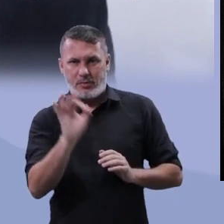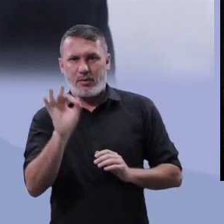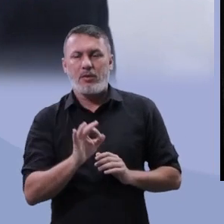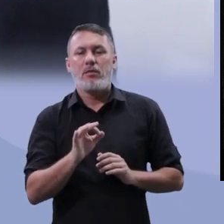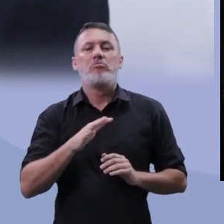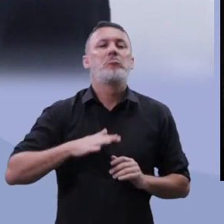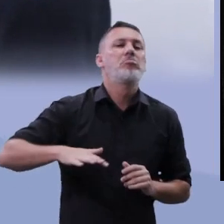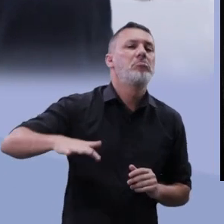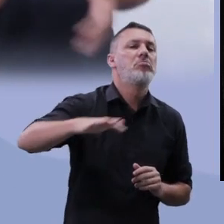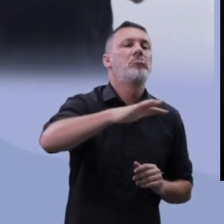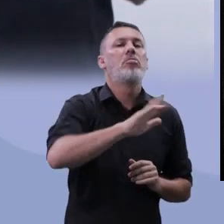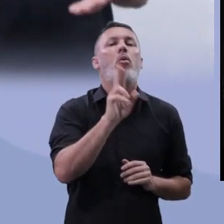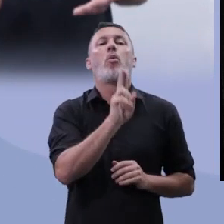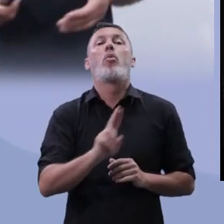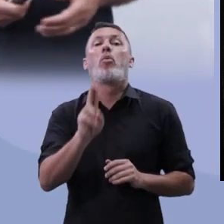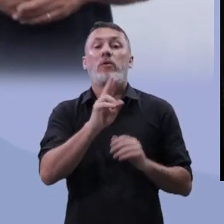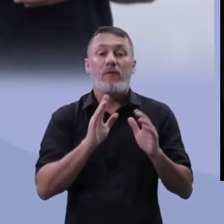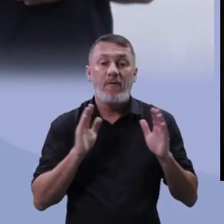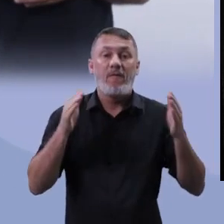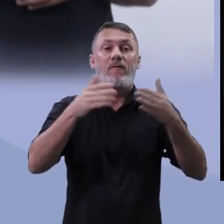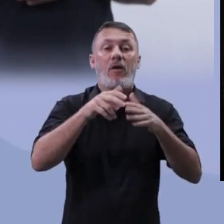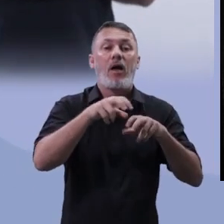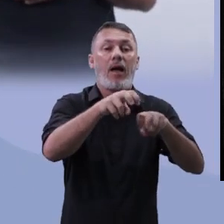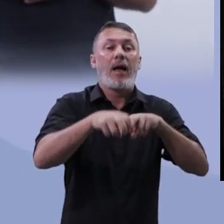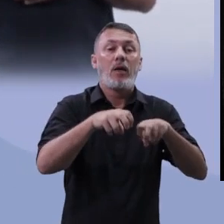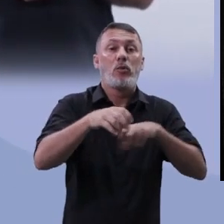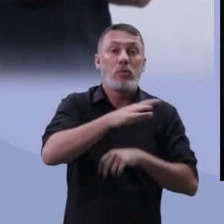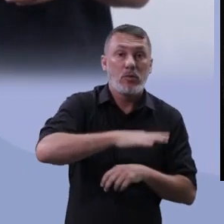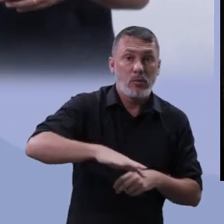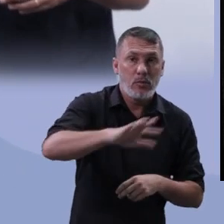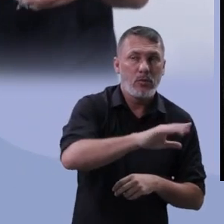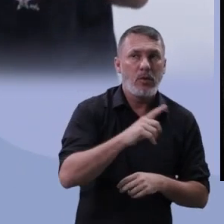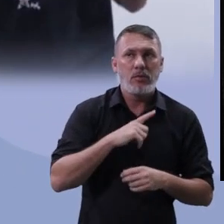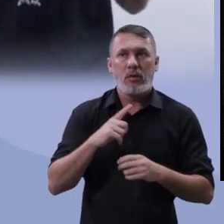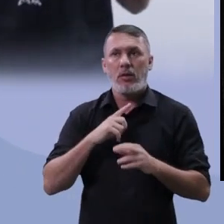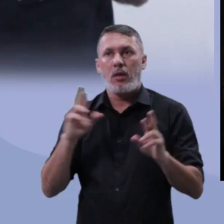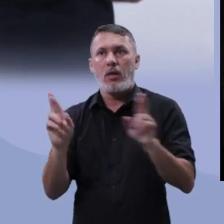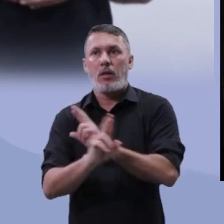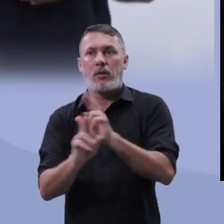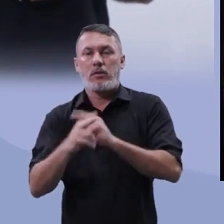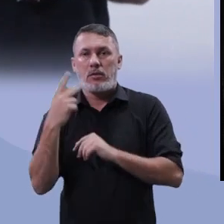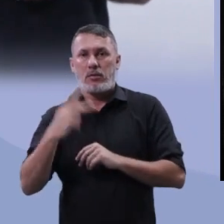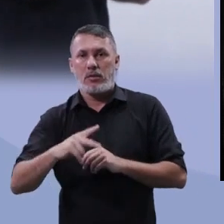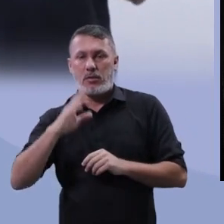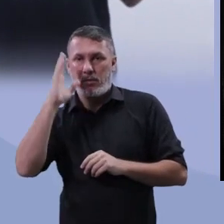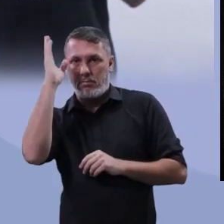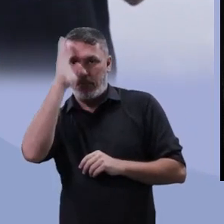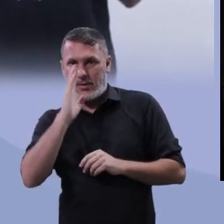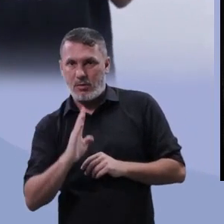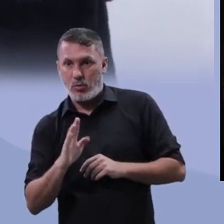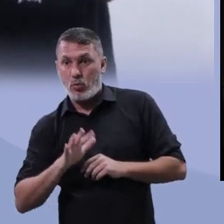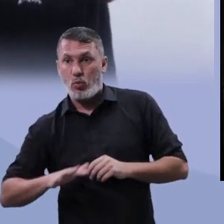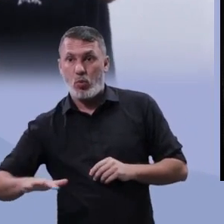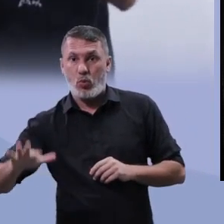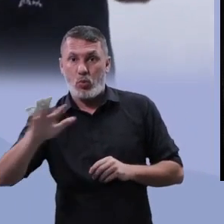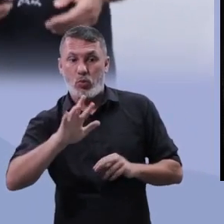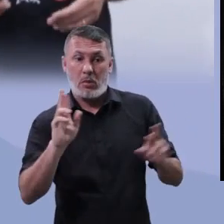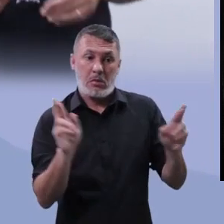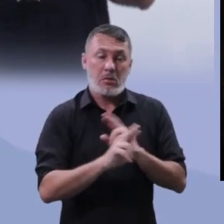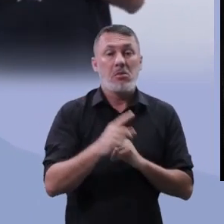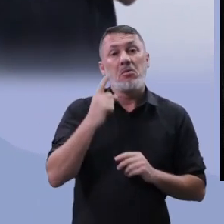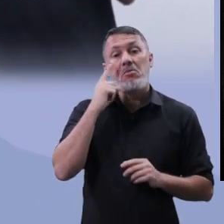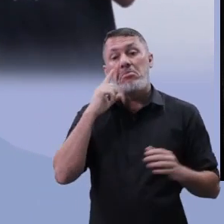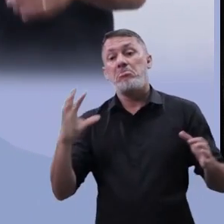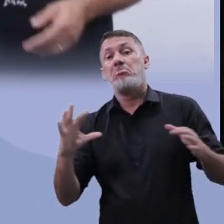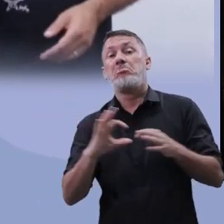apresentados, o percentual correspondente à área utilizada para a agricultura em relação à área do território brasileiro é mais próximo de...